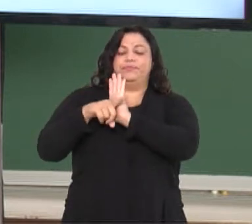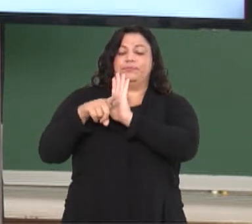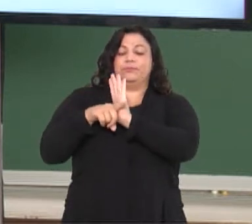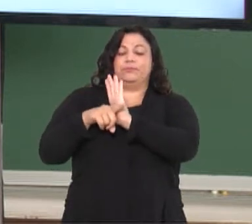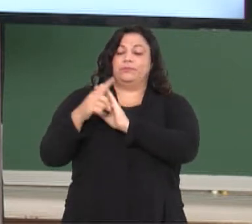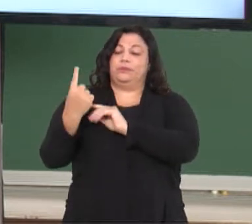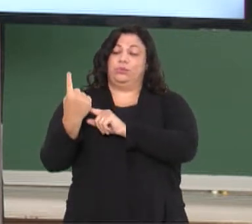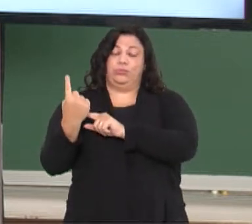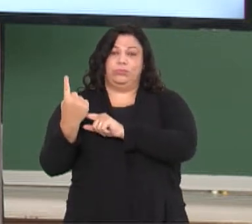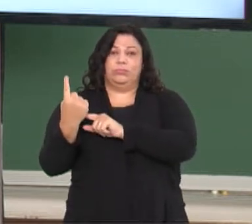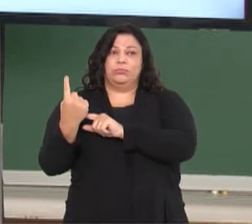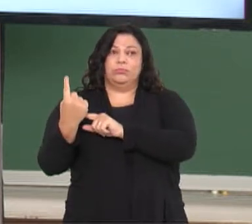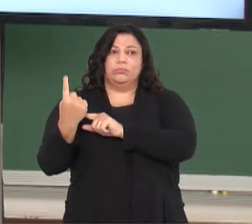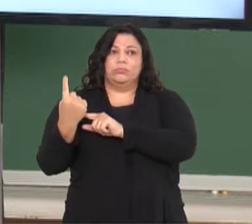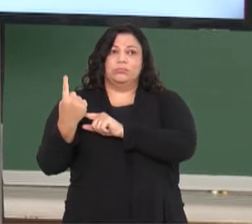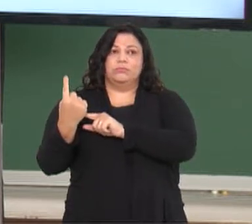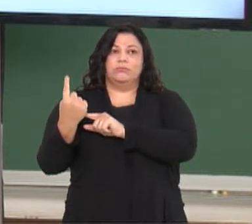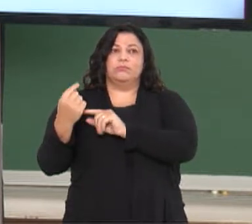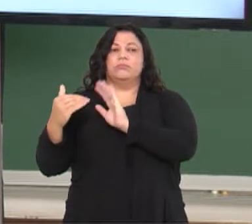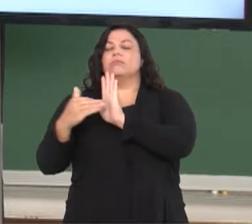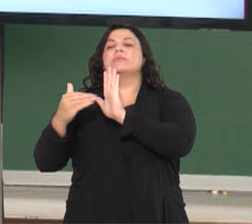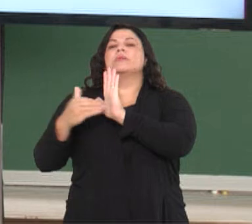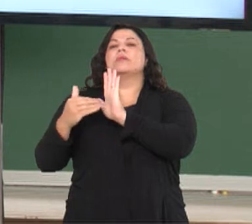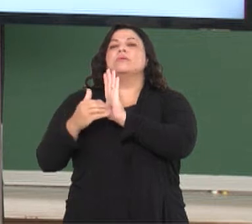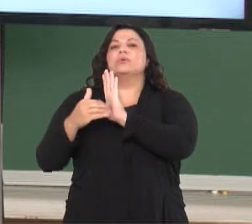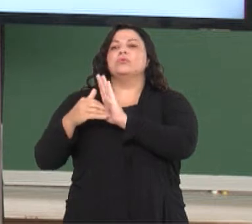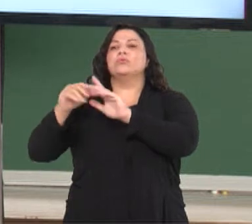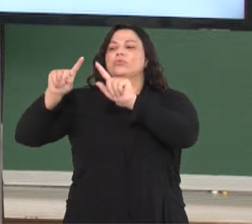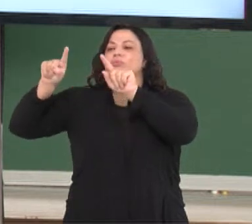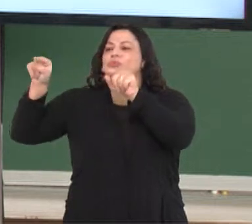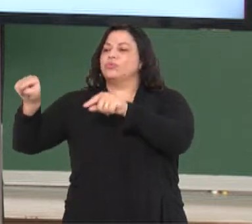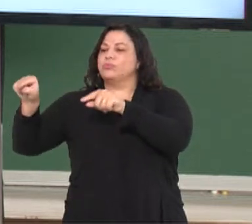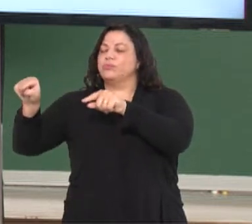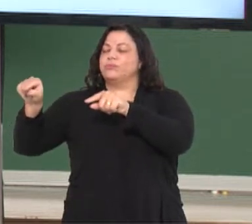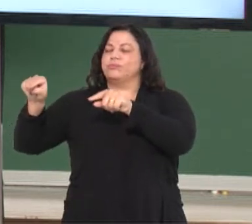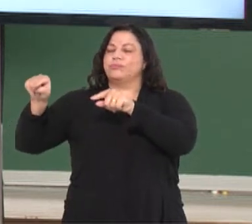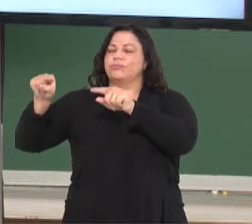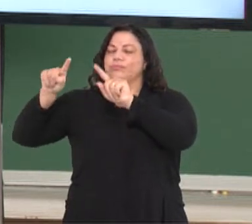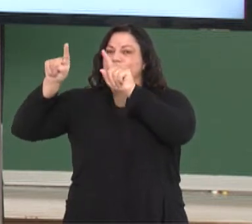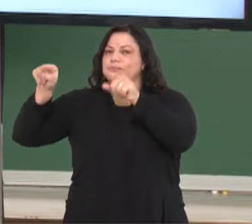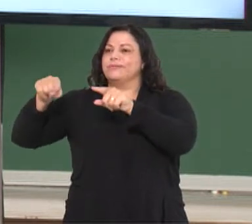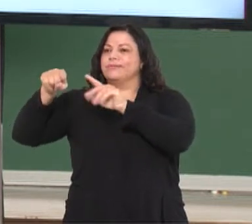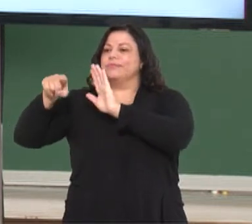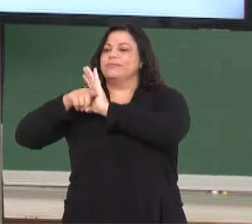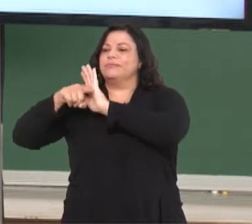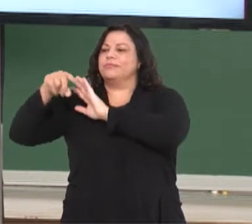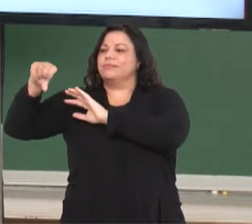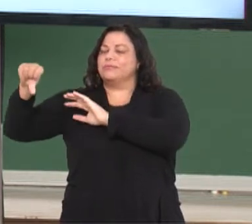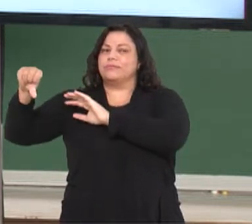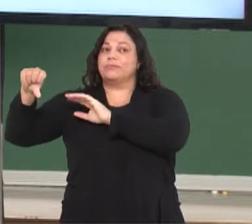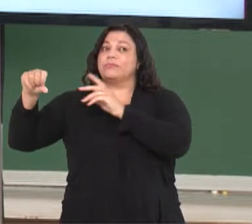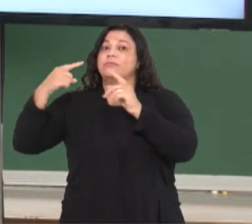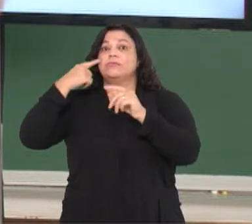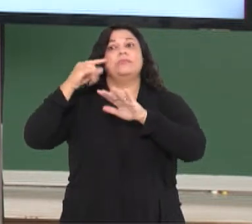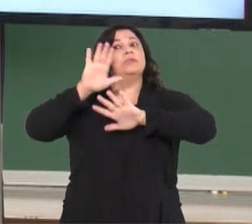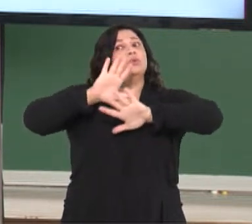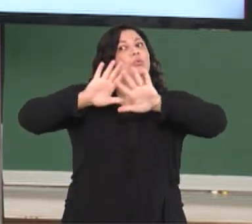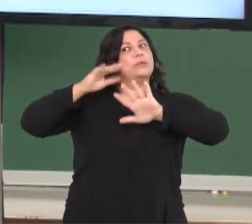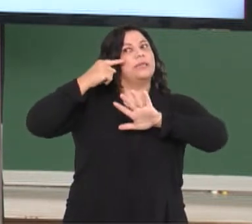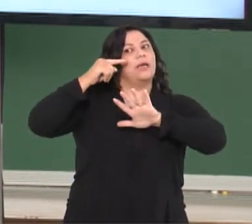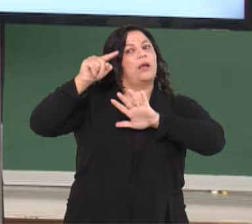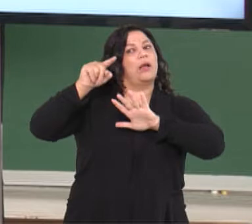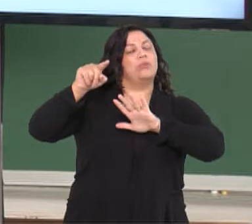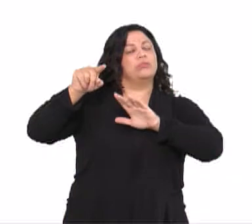5 menos menos 1. E, por último, os coeficientes independentes. Cuidado! O menos aqui é o menos da operação, o menos que está dentro